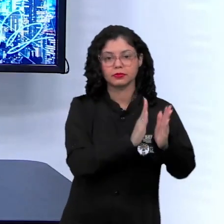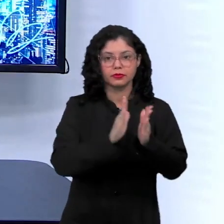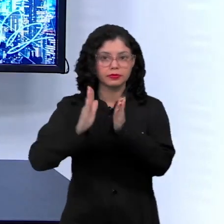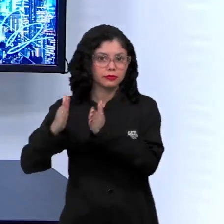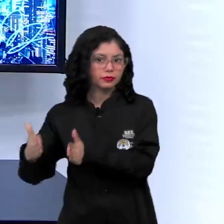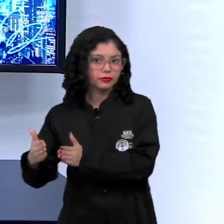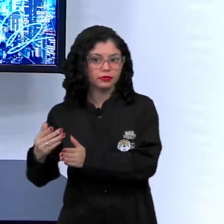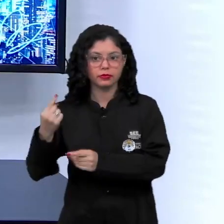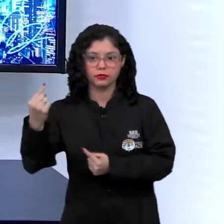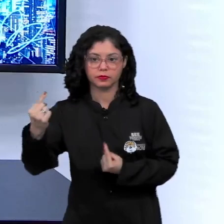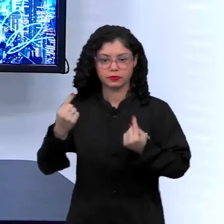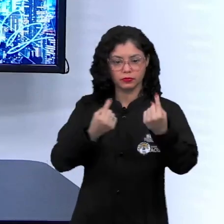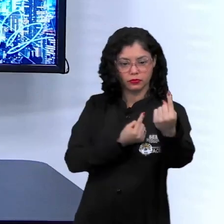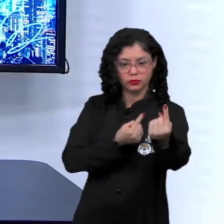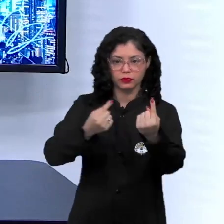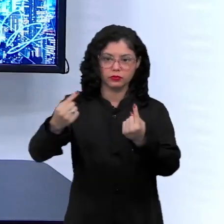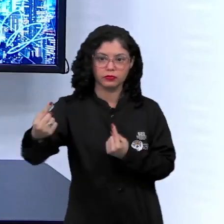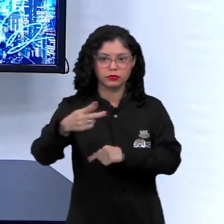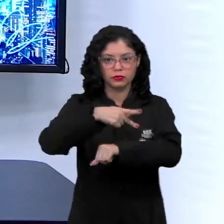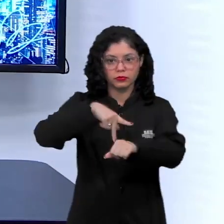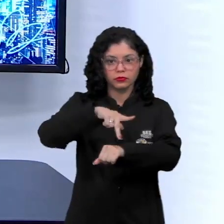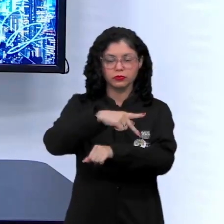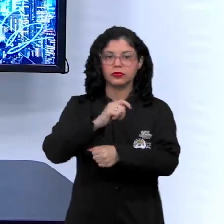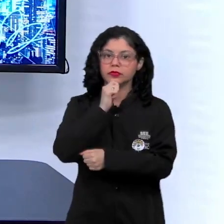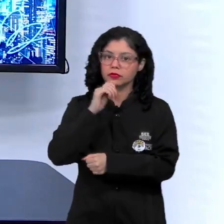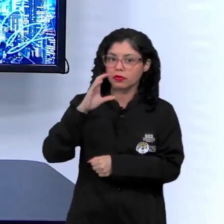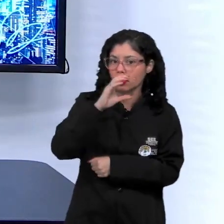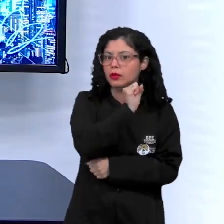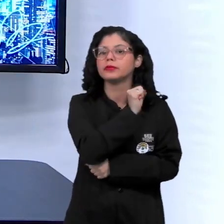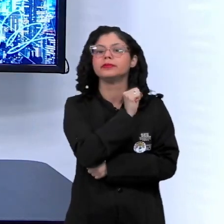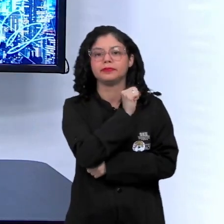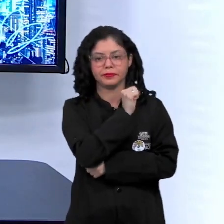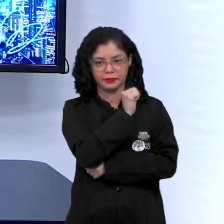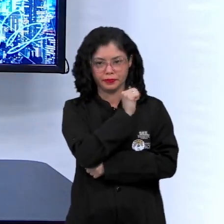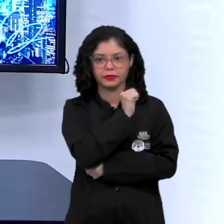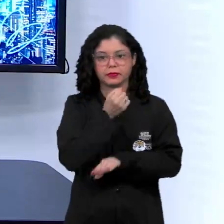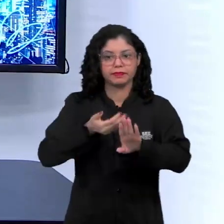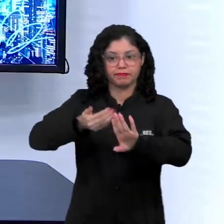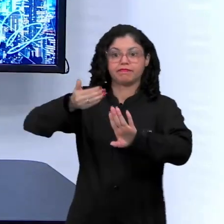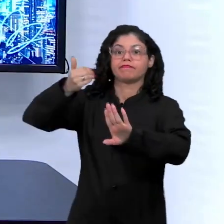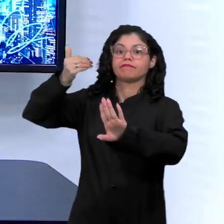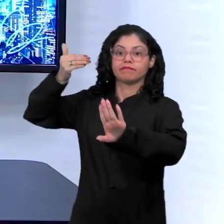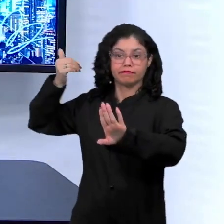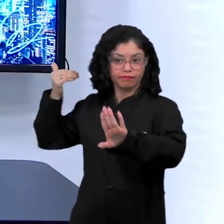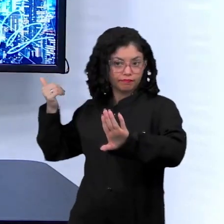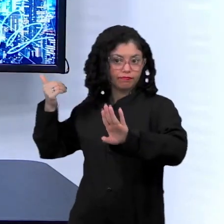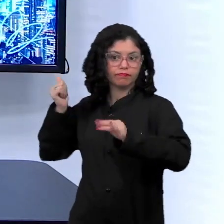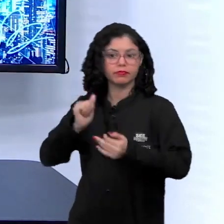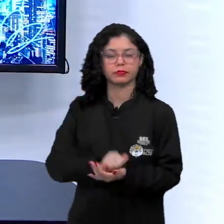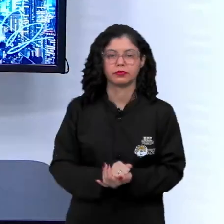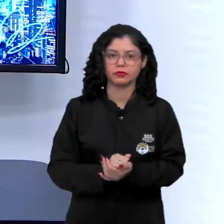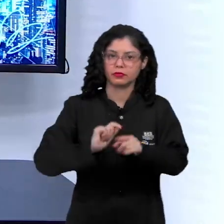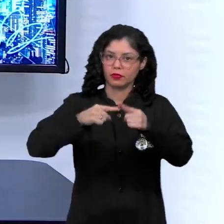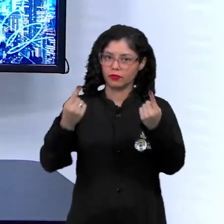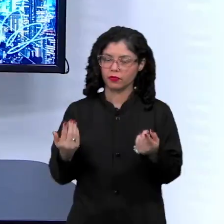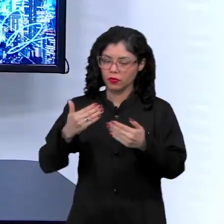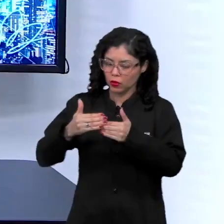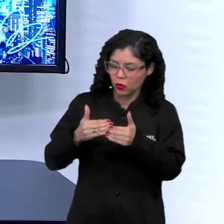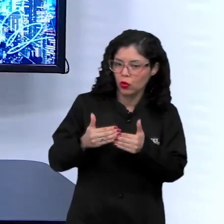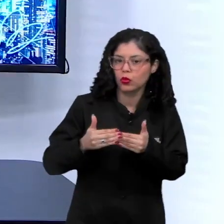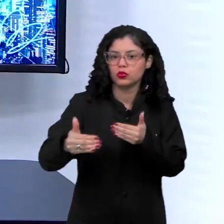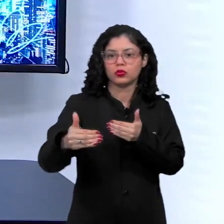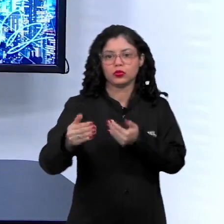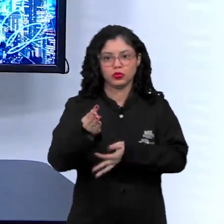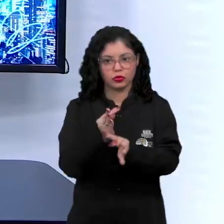passam de um país para o outro de uma forma bem mais rápida do que era antes. Com o avanço